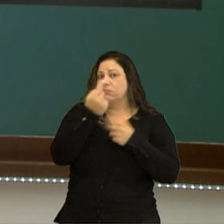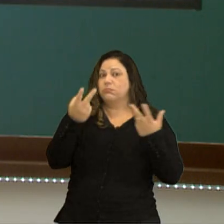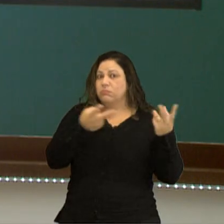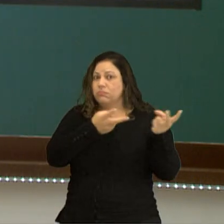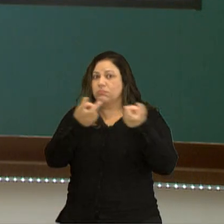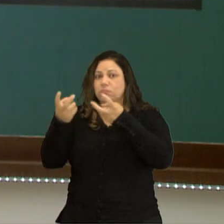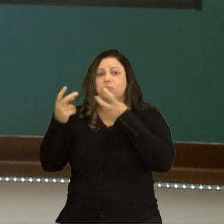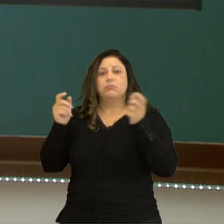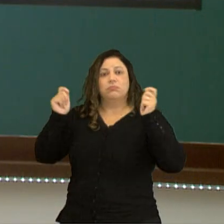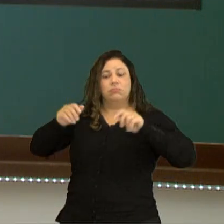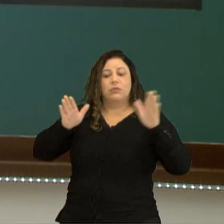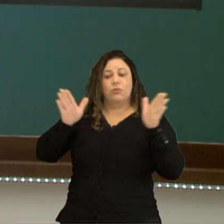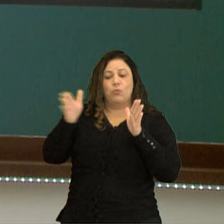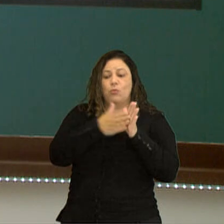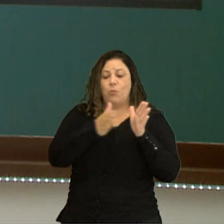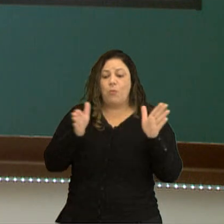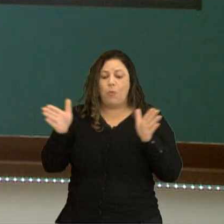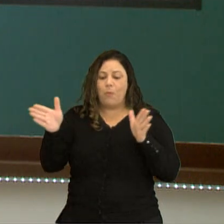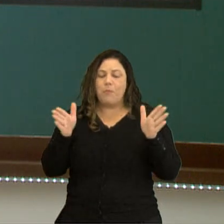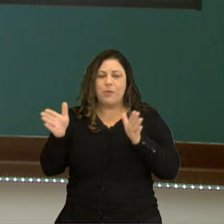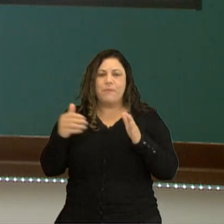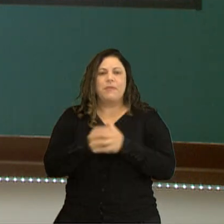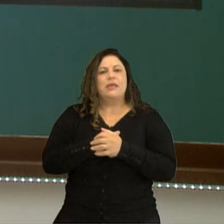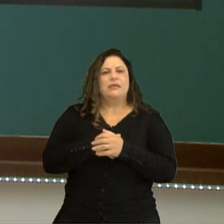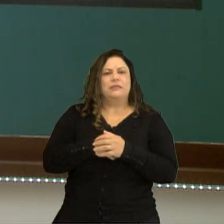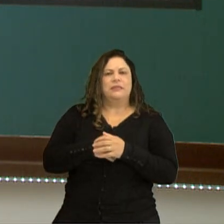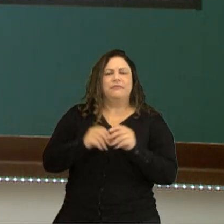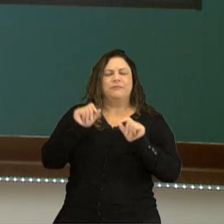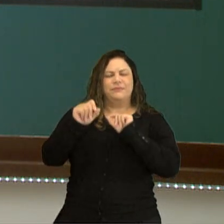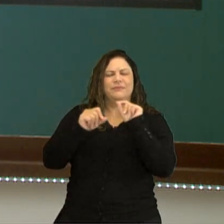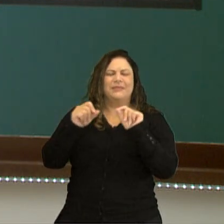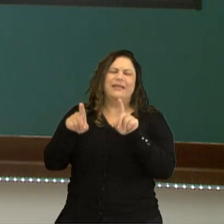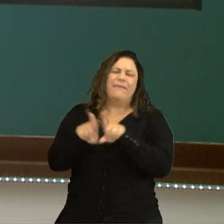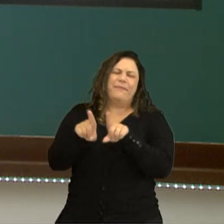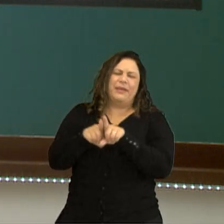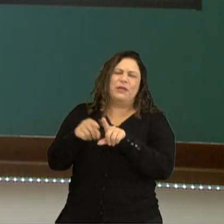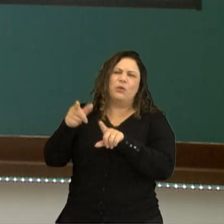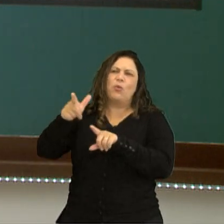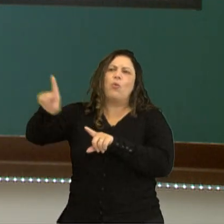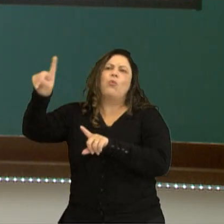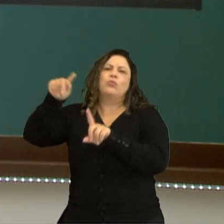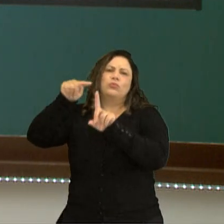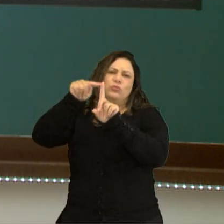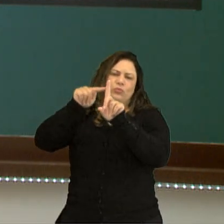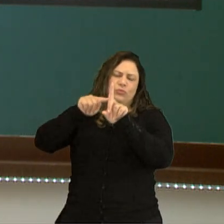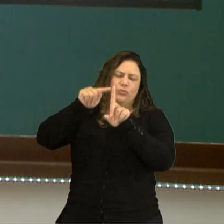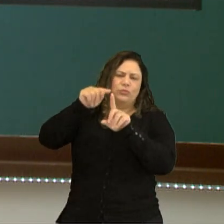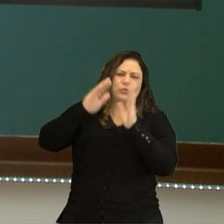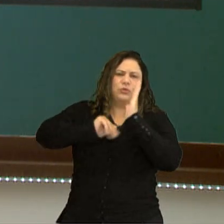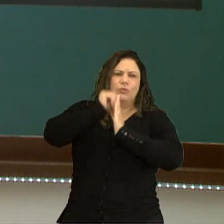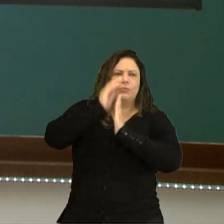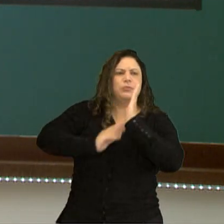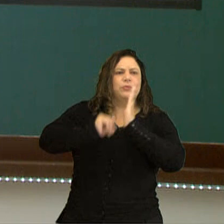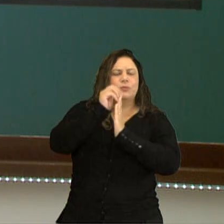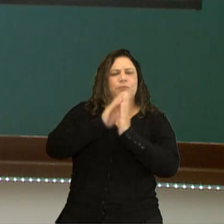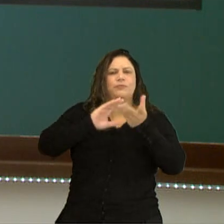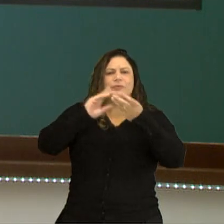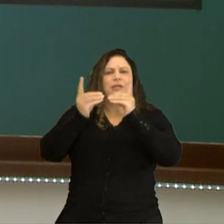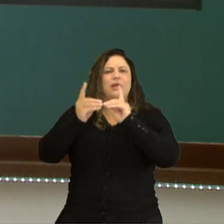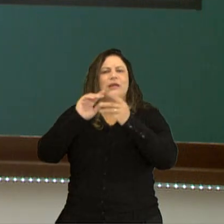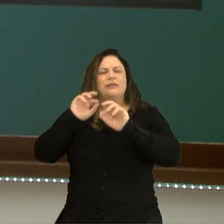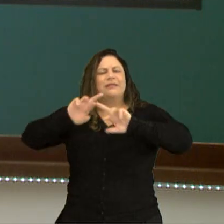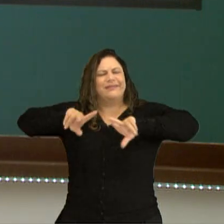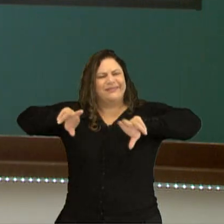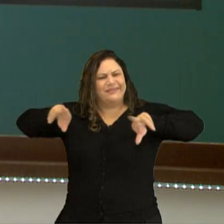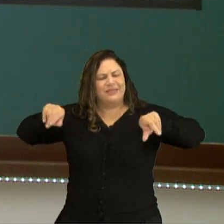momento da sua época em que ele se envolveu com uma pintura surrealista. Olha só, o Joan Miró trabalha o lúdico, ele